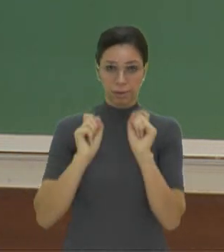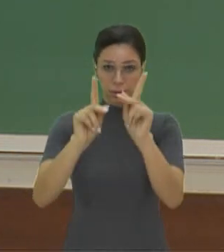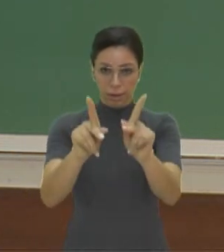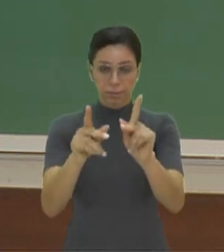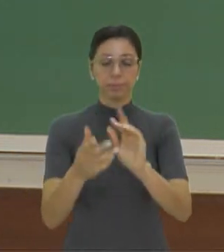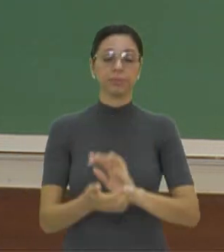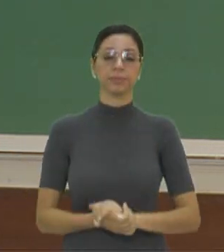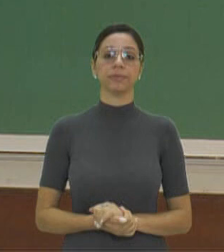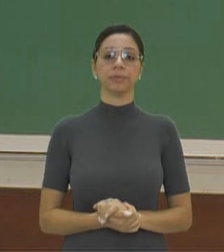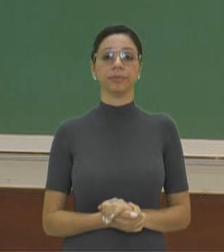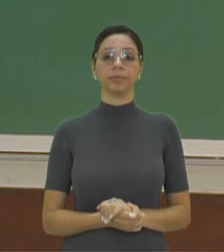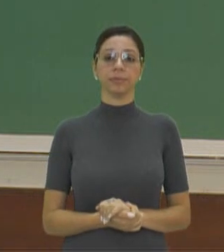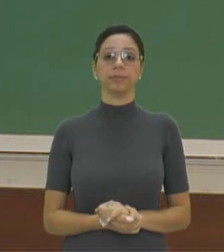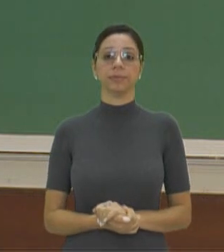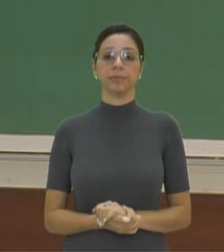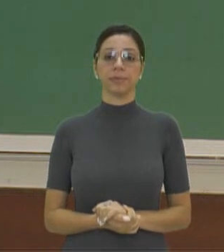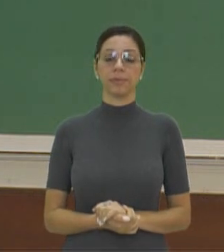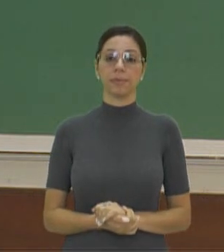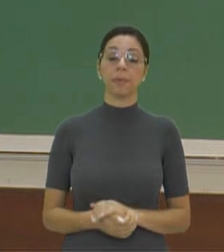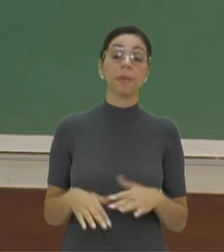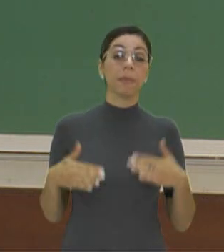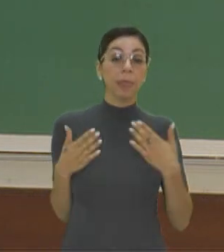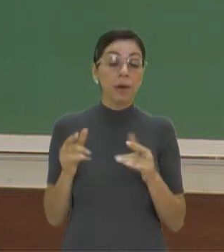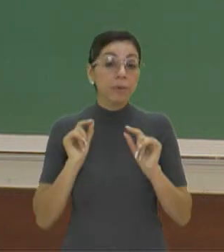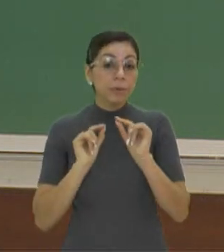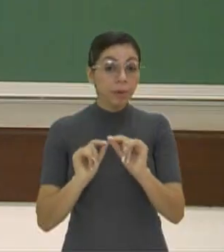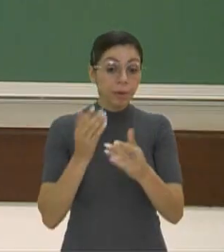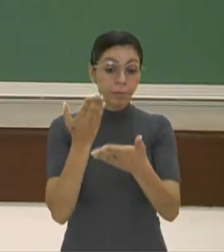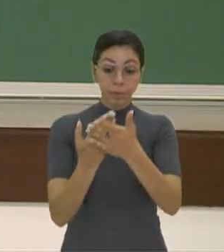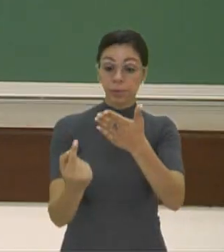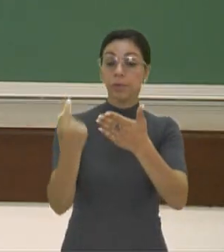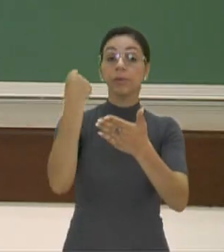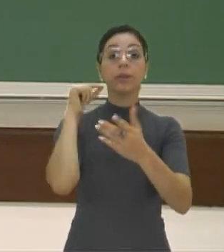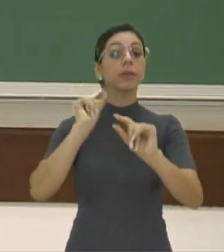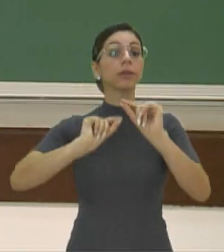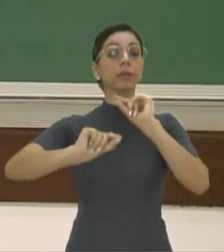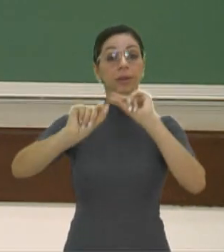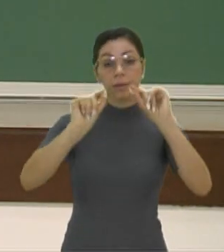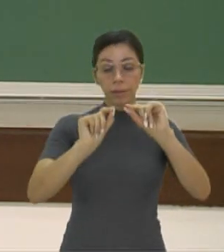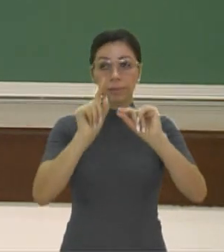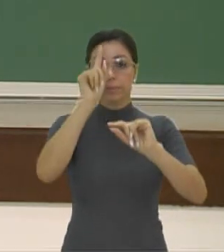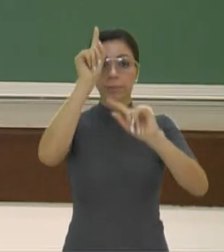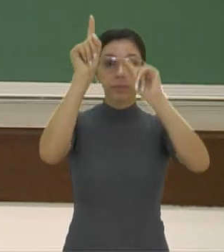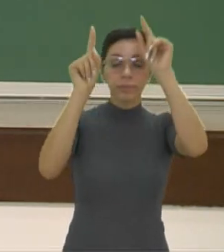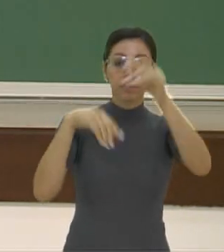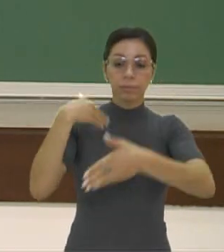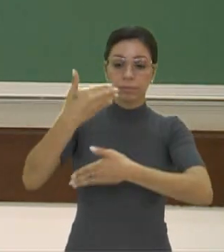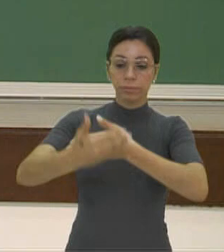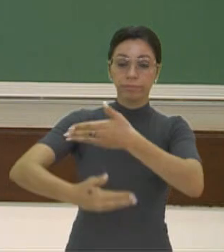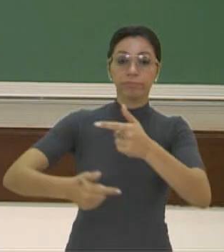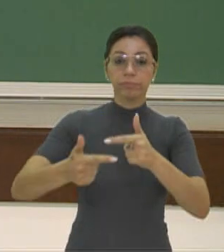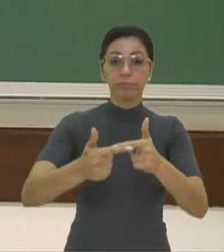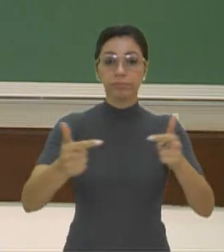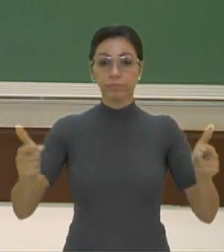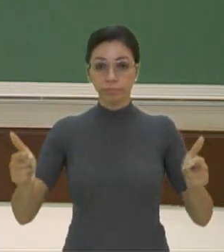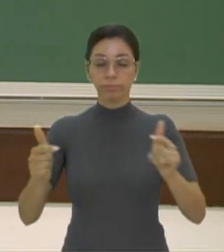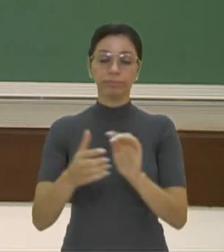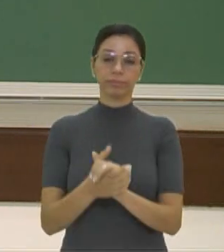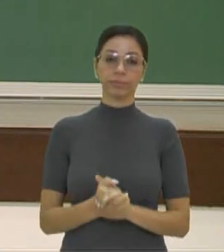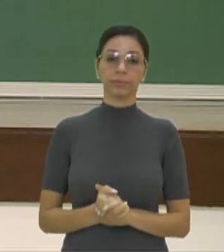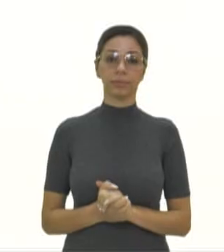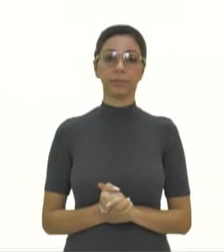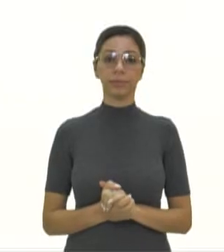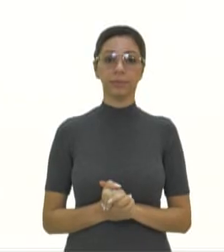ok? Na aula passada, pessoal, nós falamos sobre algumas invenções que foram desenvolvidas por sorte, ao